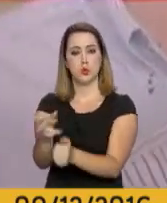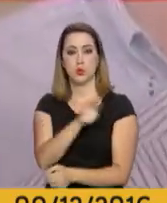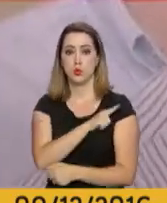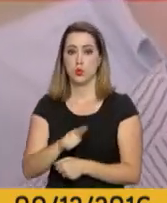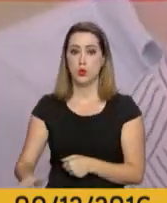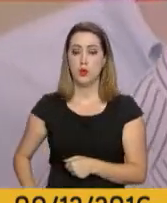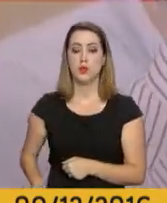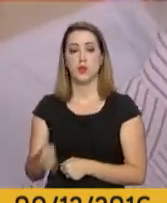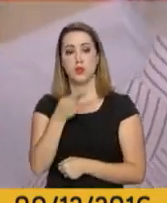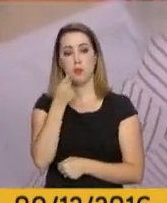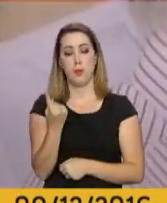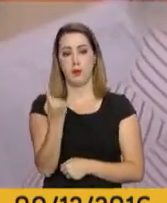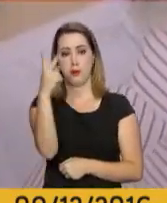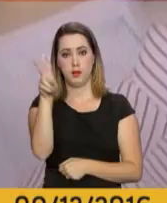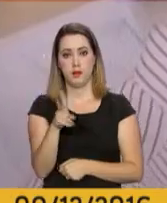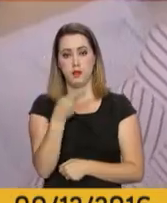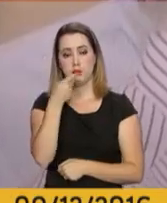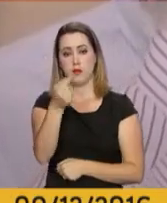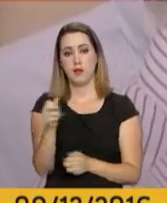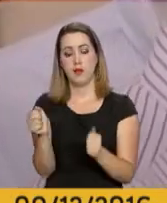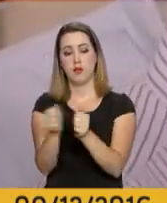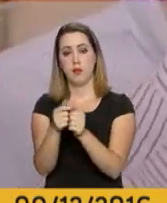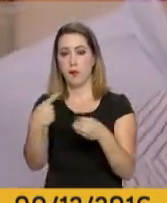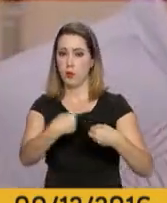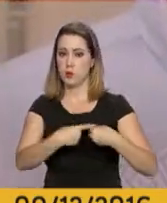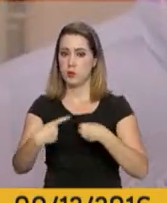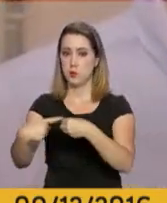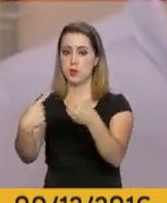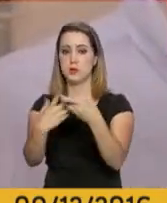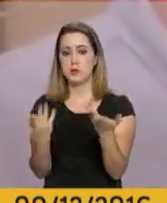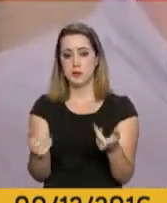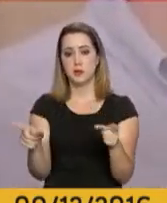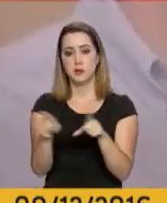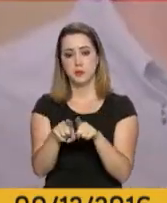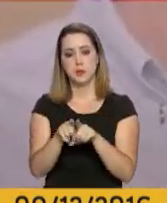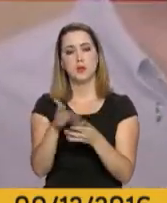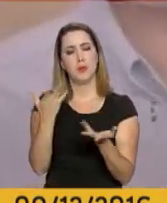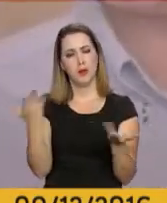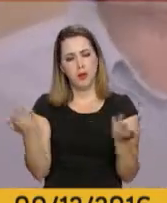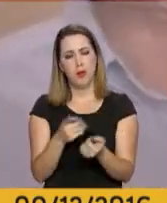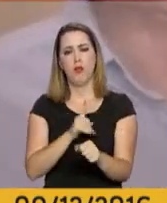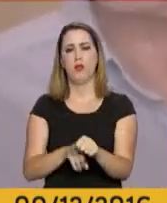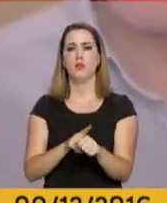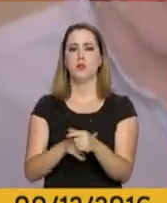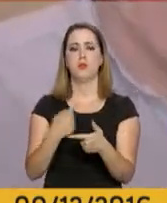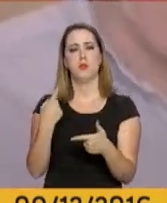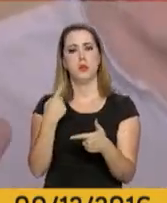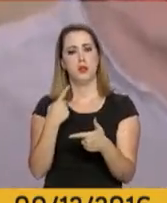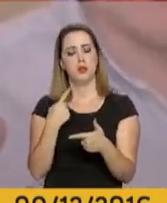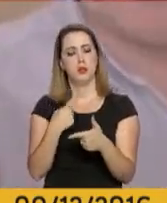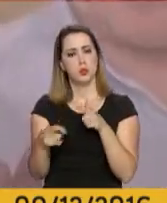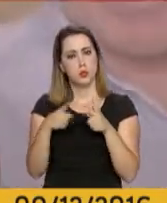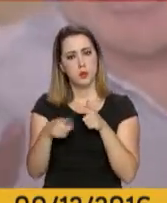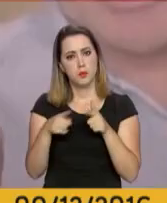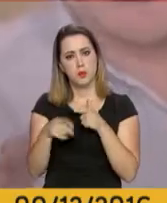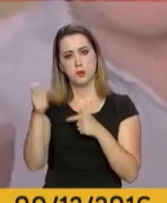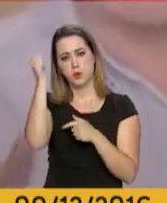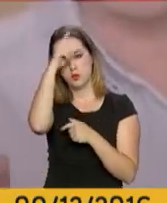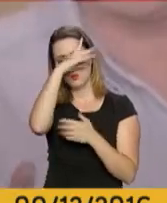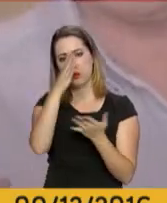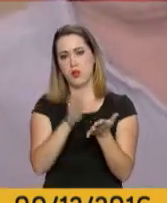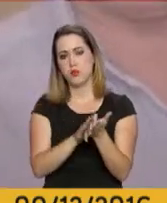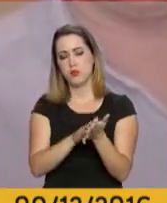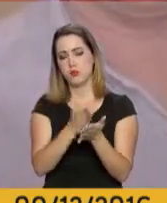que é o primeiro momento que falo disso também com os municípios porque os municípios também estão em dific est esta